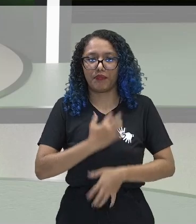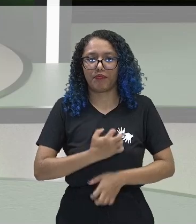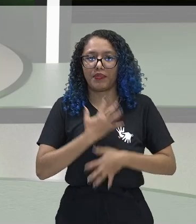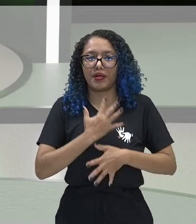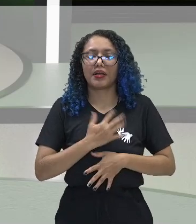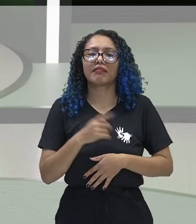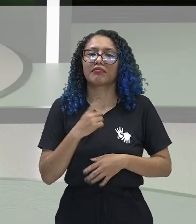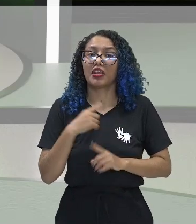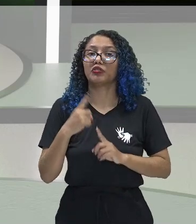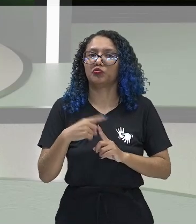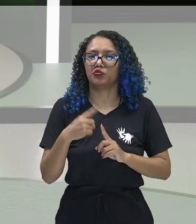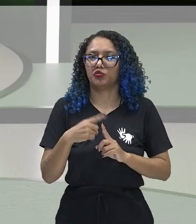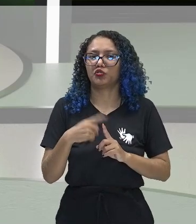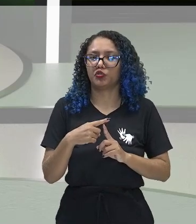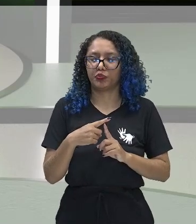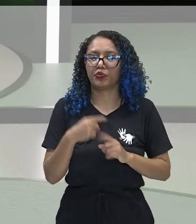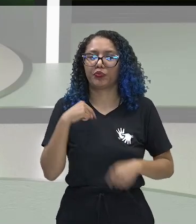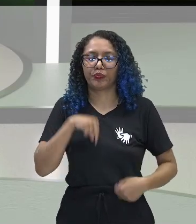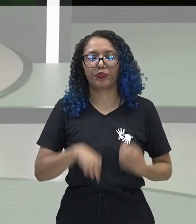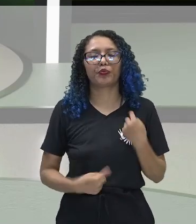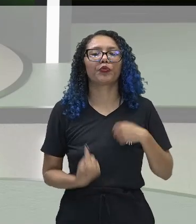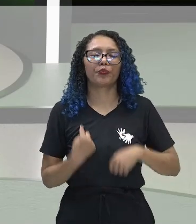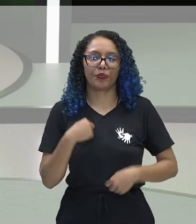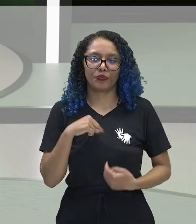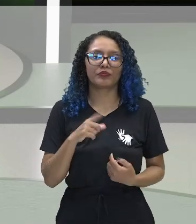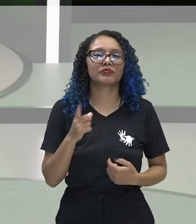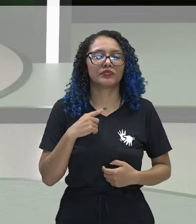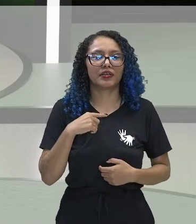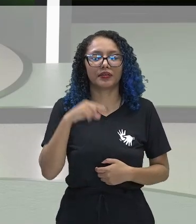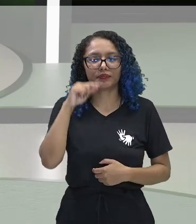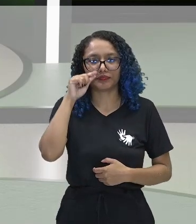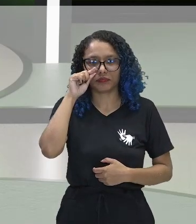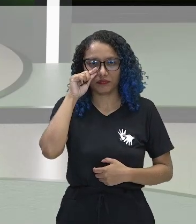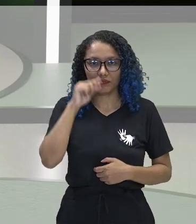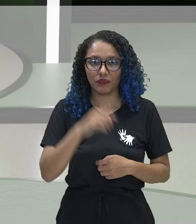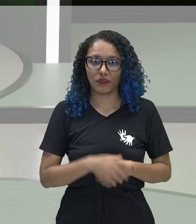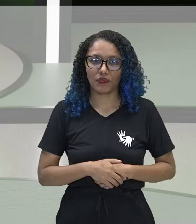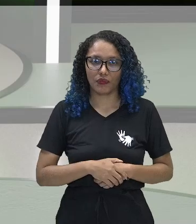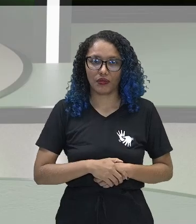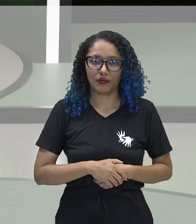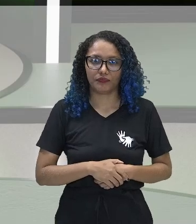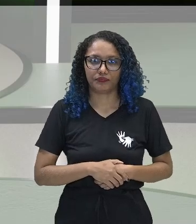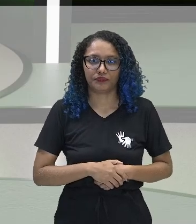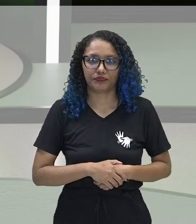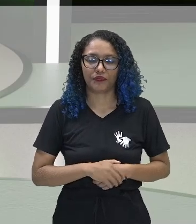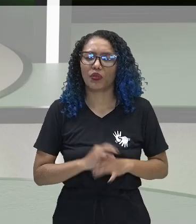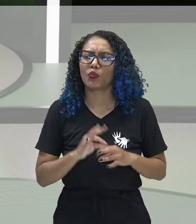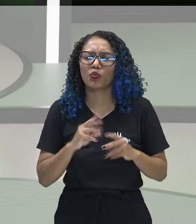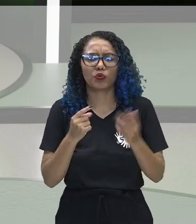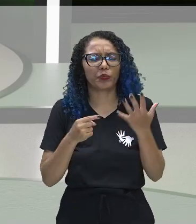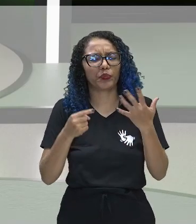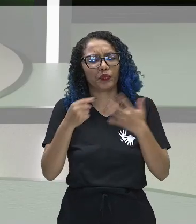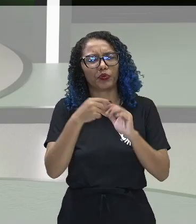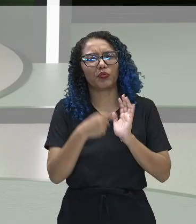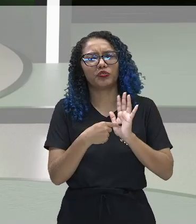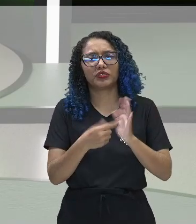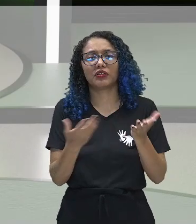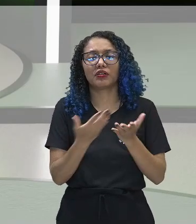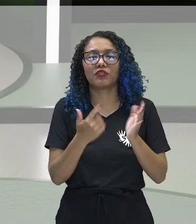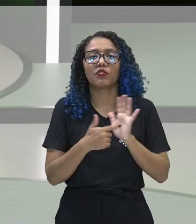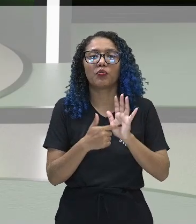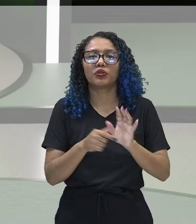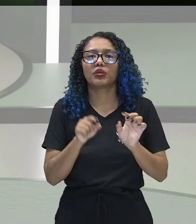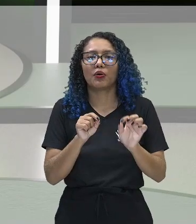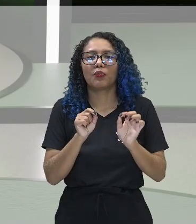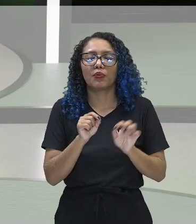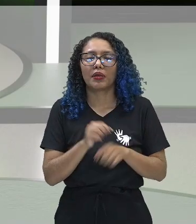circulação, tá? De todas essas estruturas que nós estamos mostrando para vocês, esses componentes, nós vamos ver agora que ele